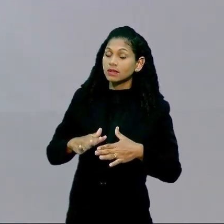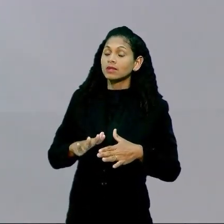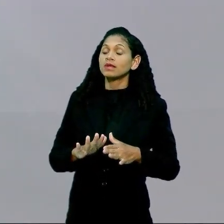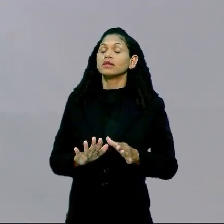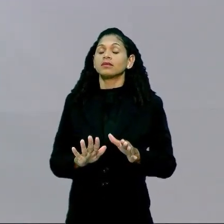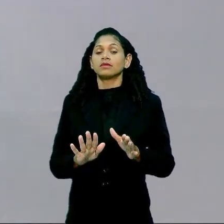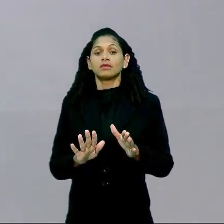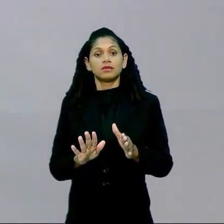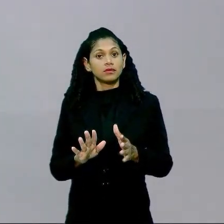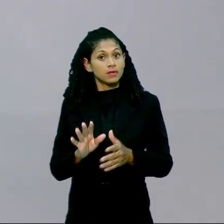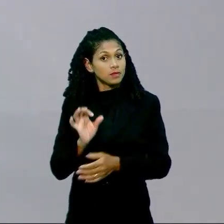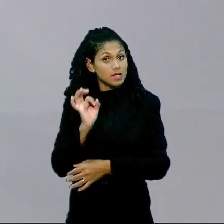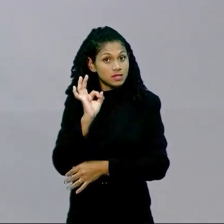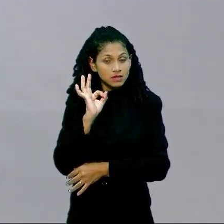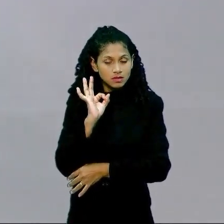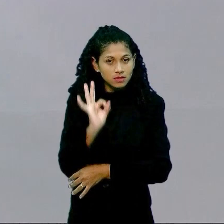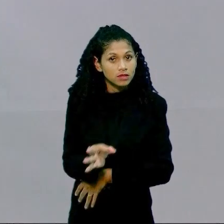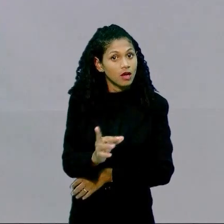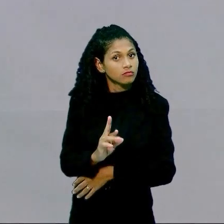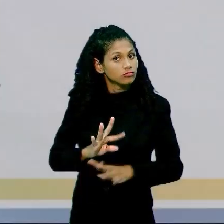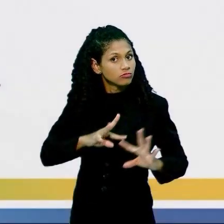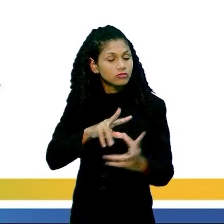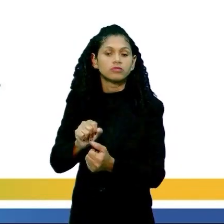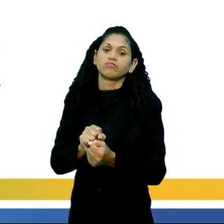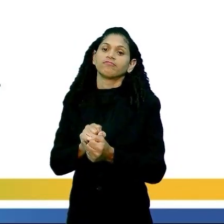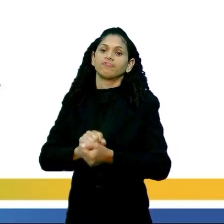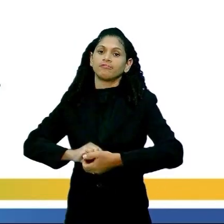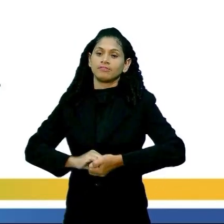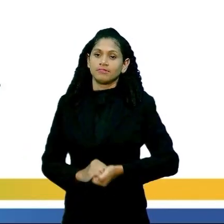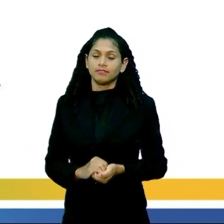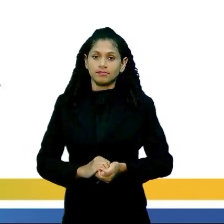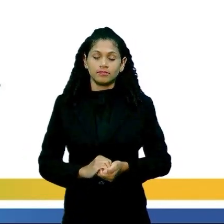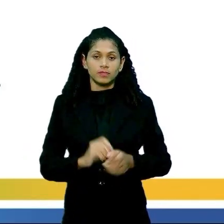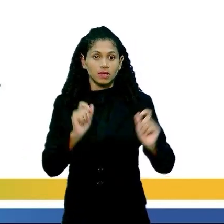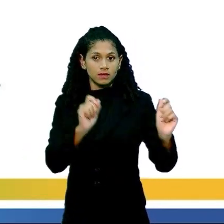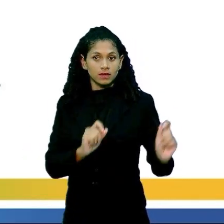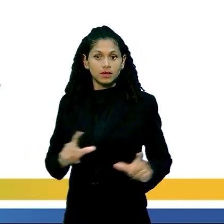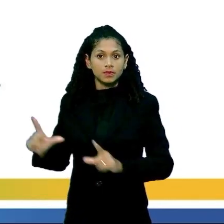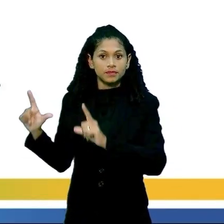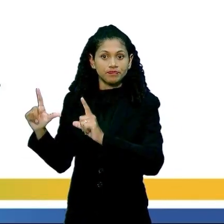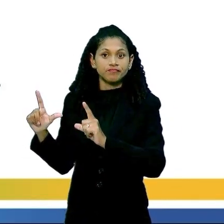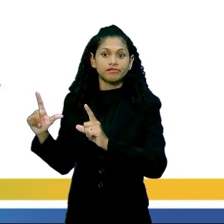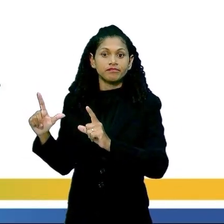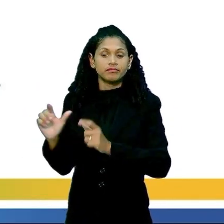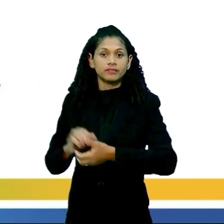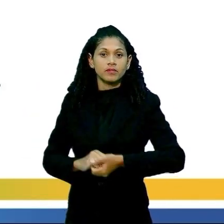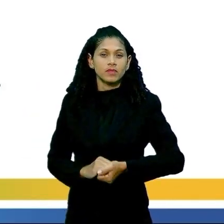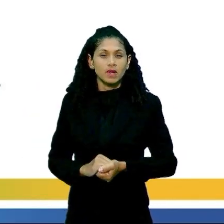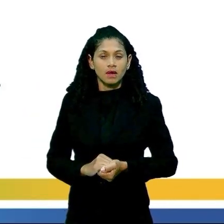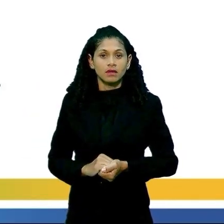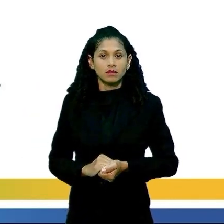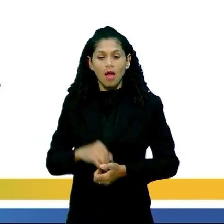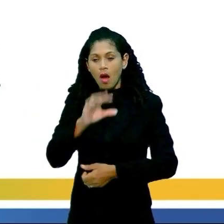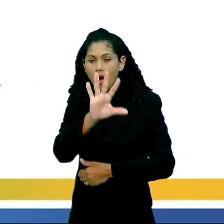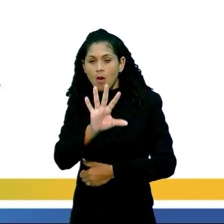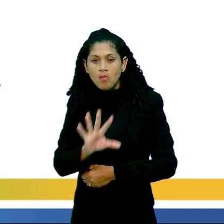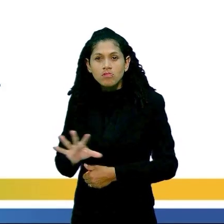e arrasar. Falando sério, sem brincadeirinha. Então, foca na tela. Aqui a gente tem aquela mesma resolução que a gente